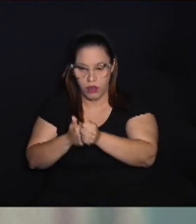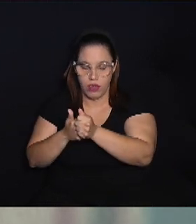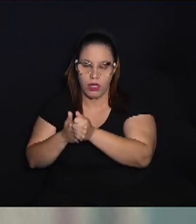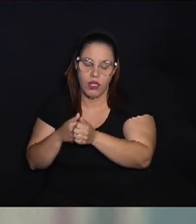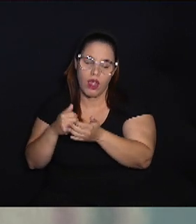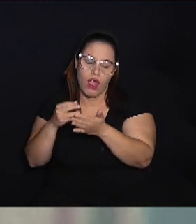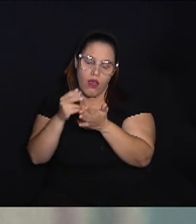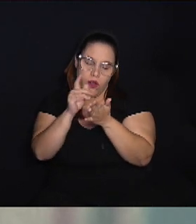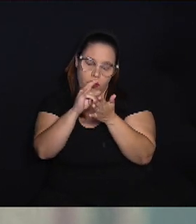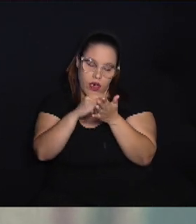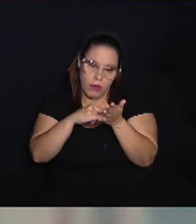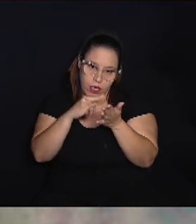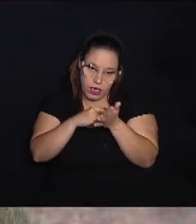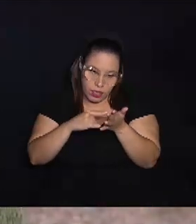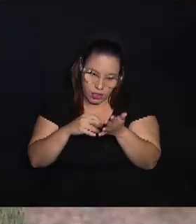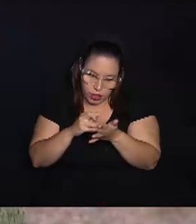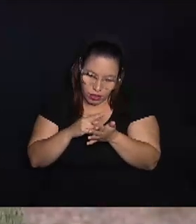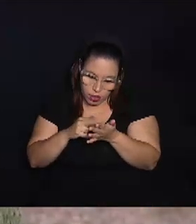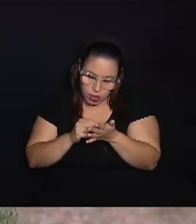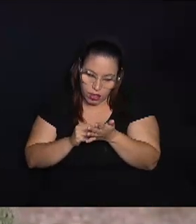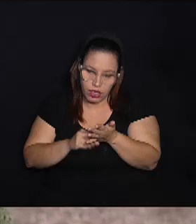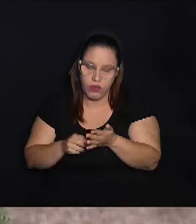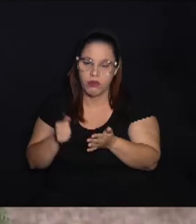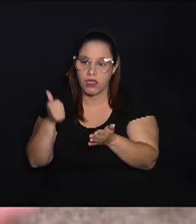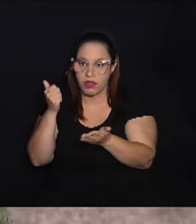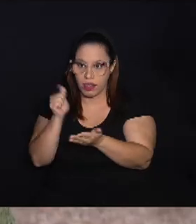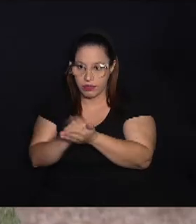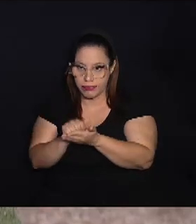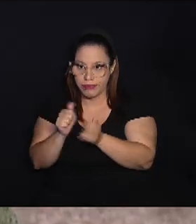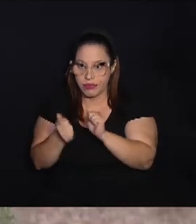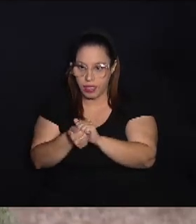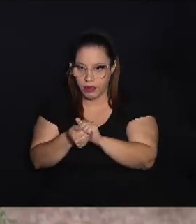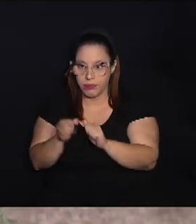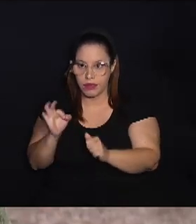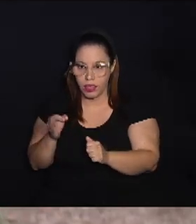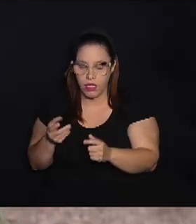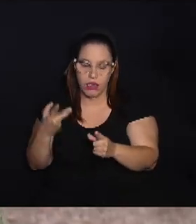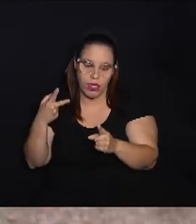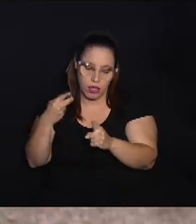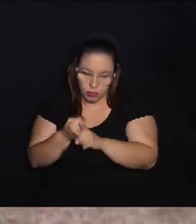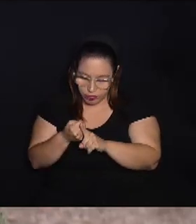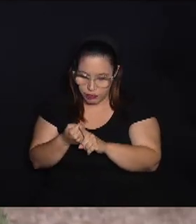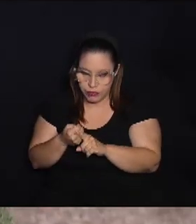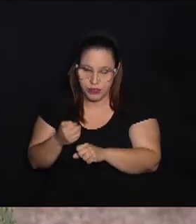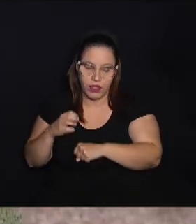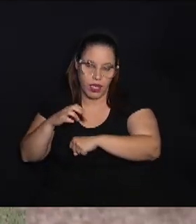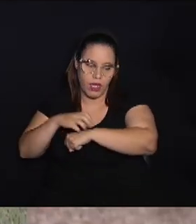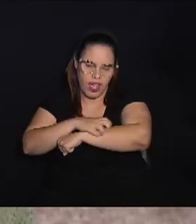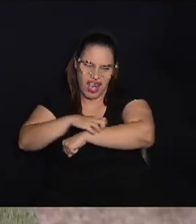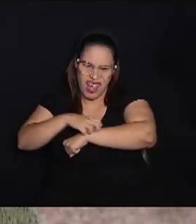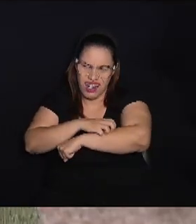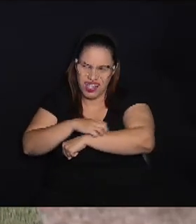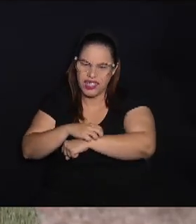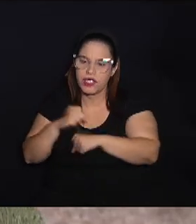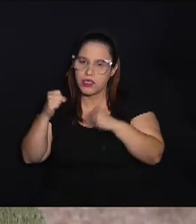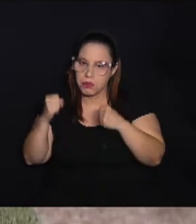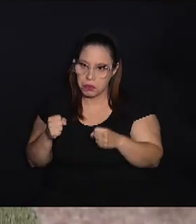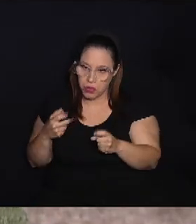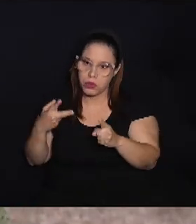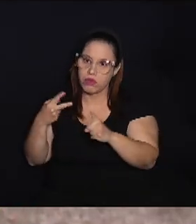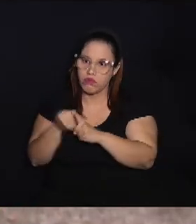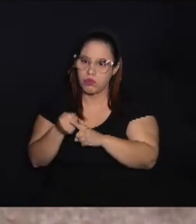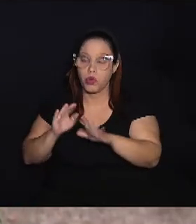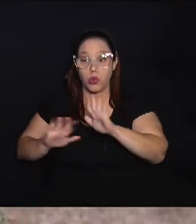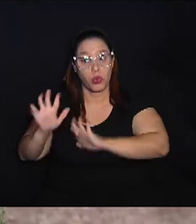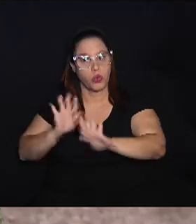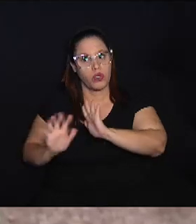está apta para receber a dose. E todas as outras situações, mesmo pessoas que têm algum tipo de alergia, pode receber a dose, mas a gente tem um